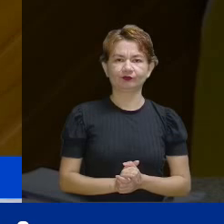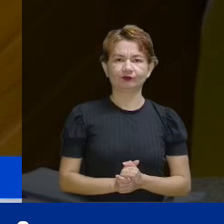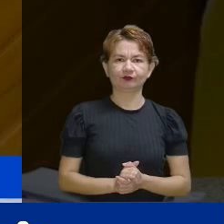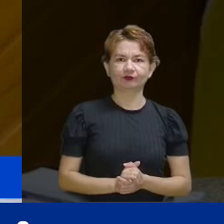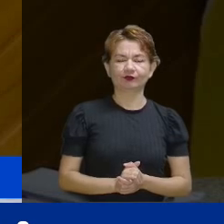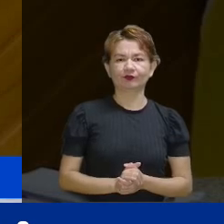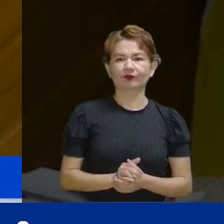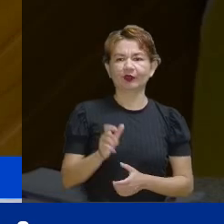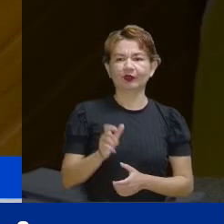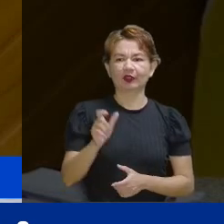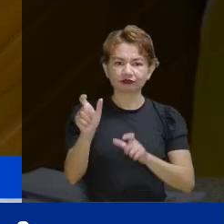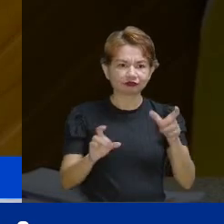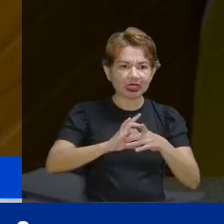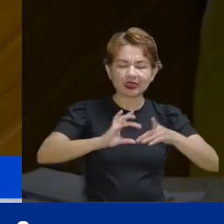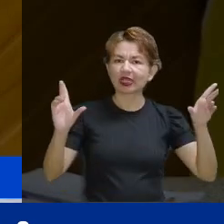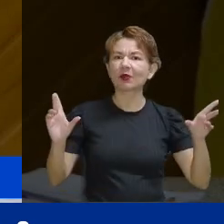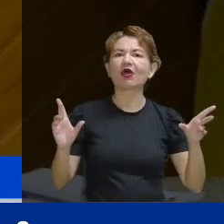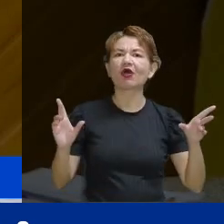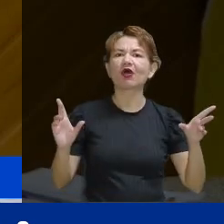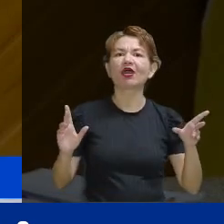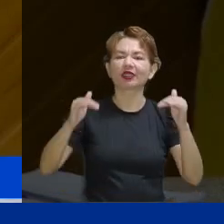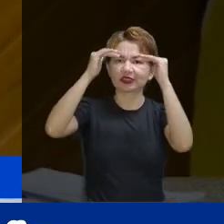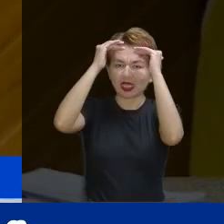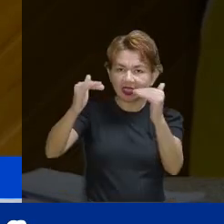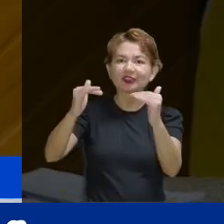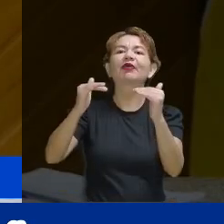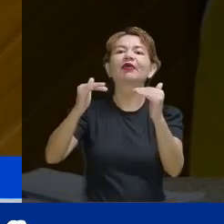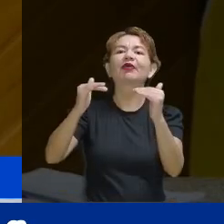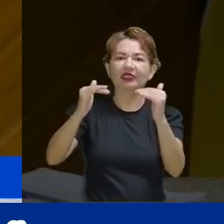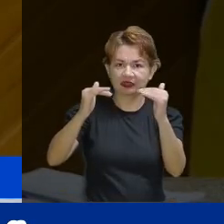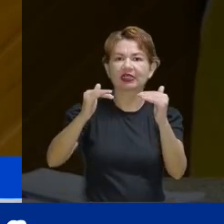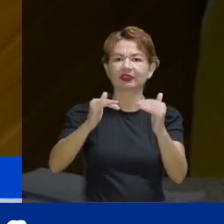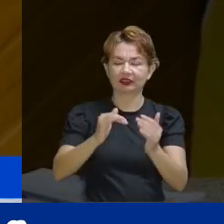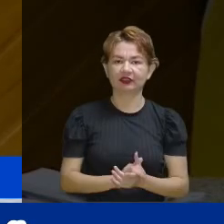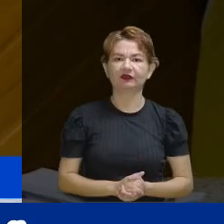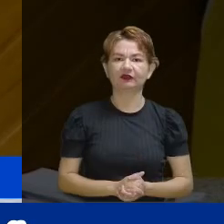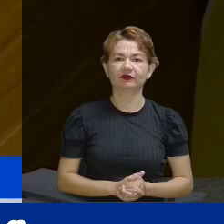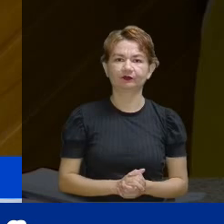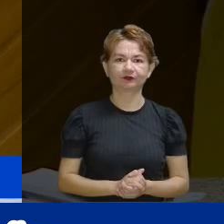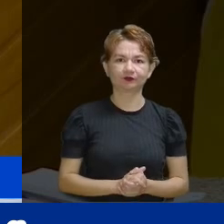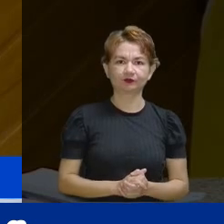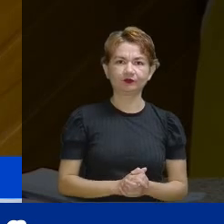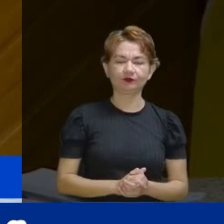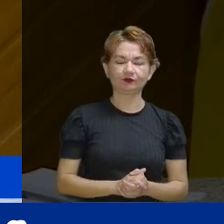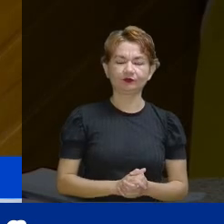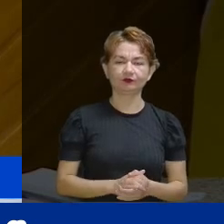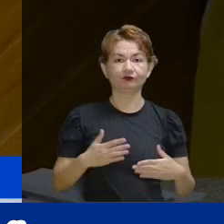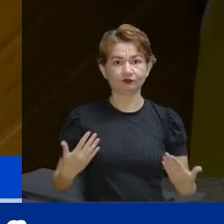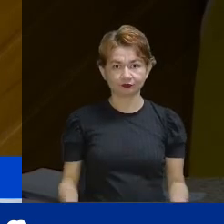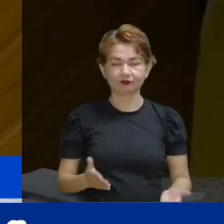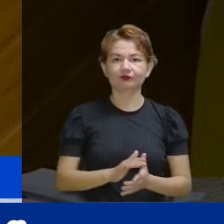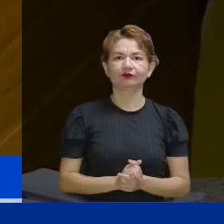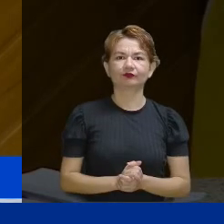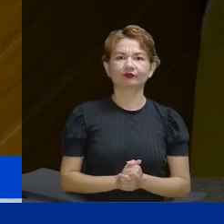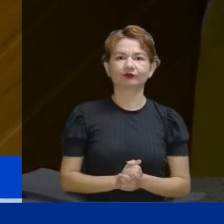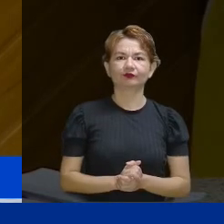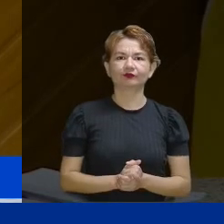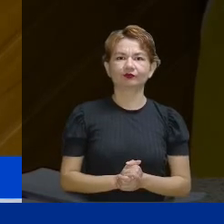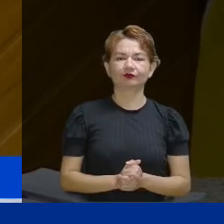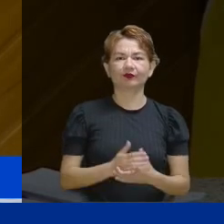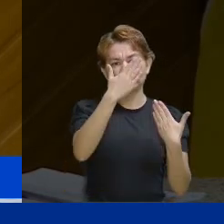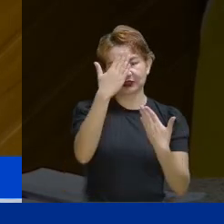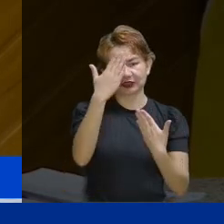vontade do eleitor e da eleitora seja respeitada no momento do depósito. Então, com essas considerações e com